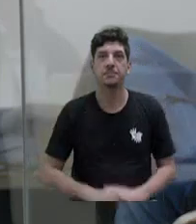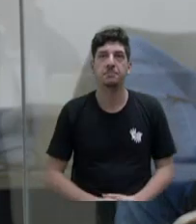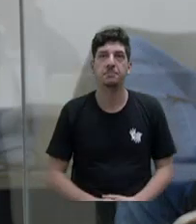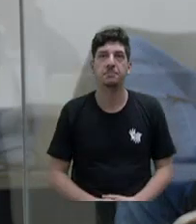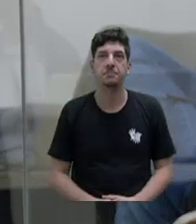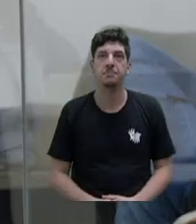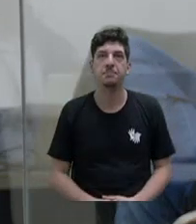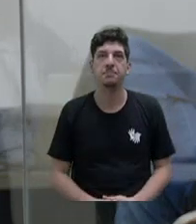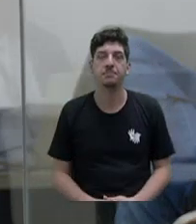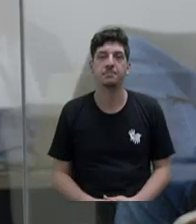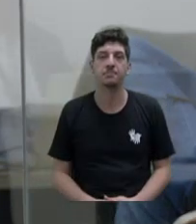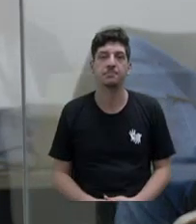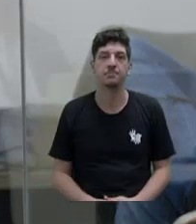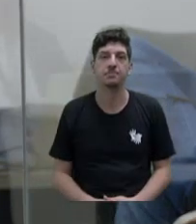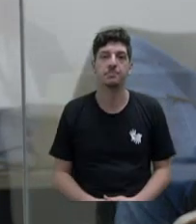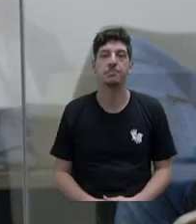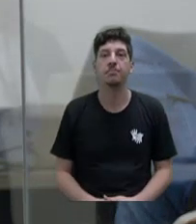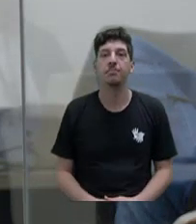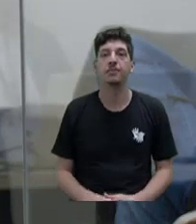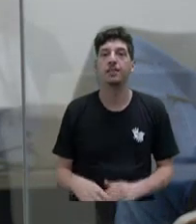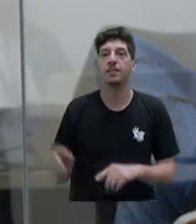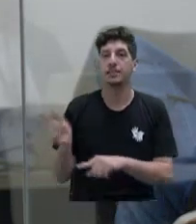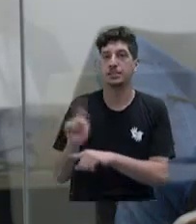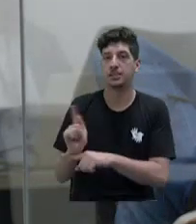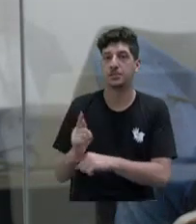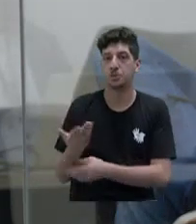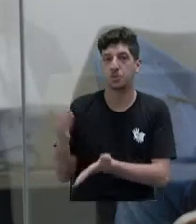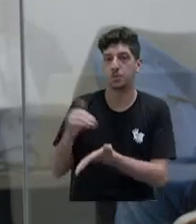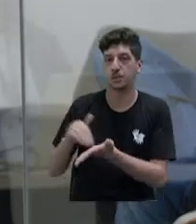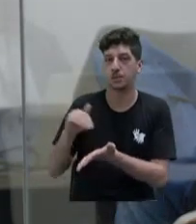a atual gestão da Secult e